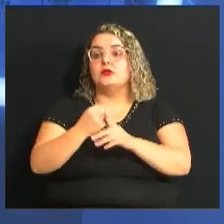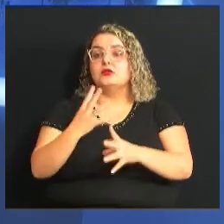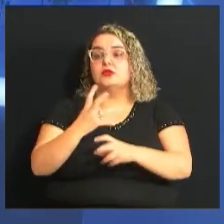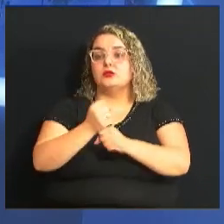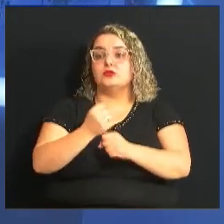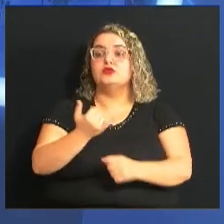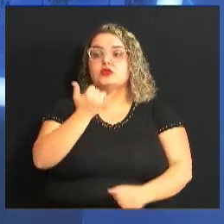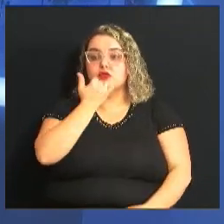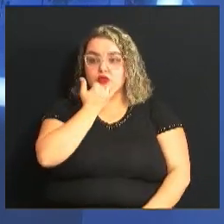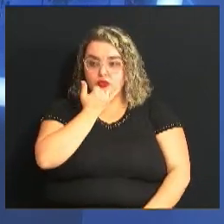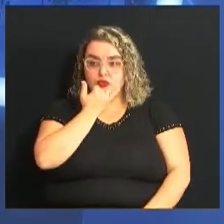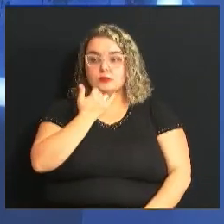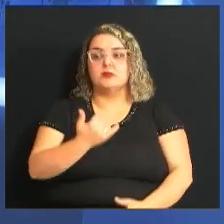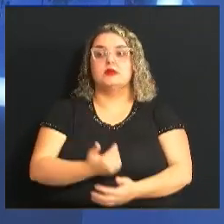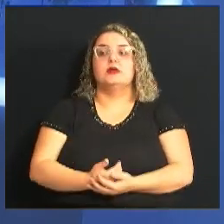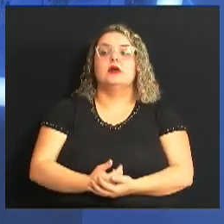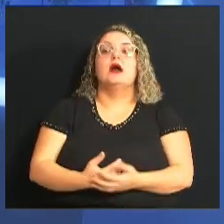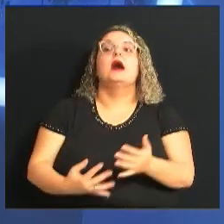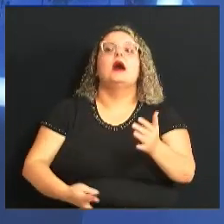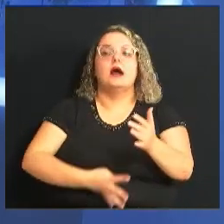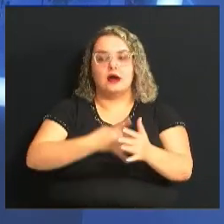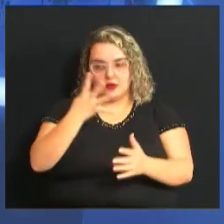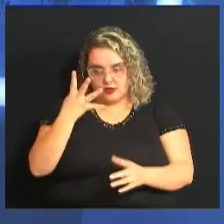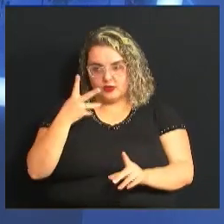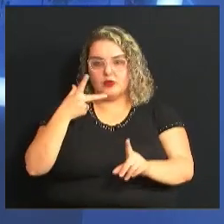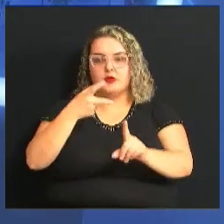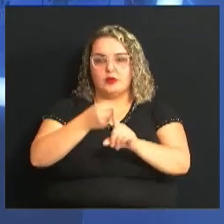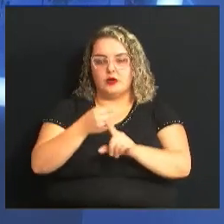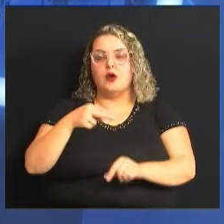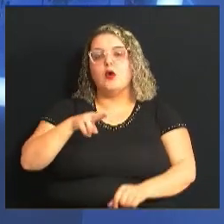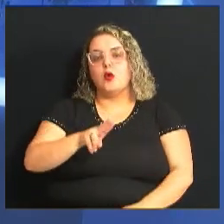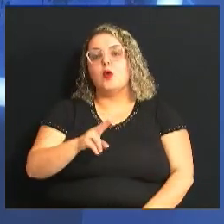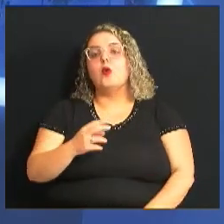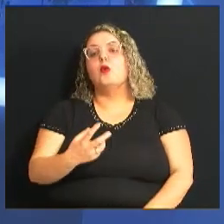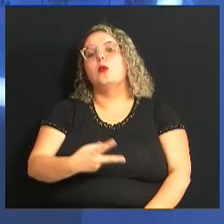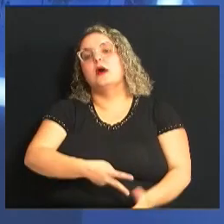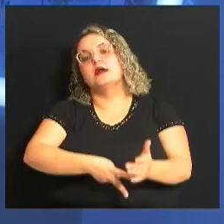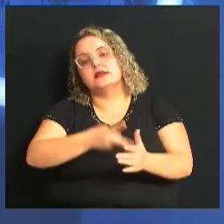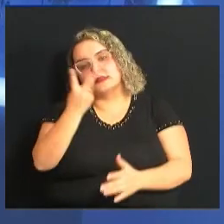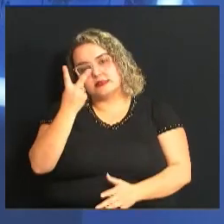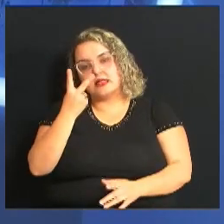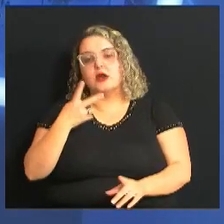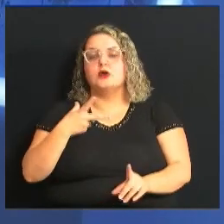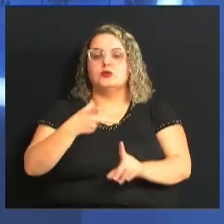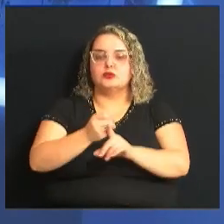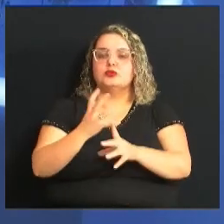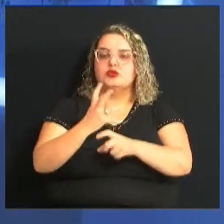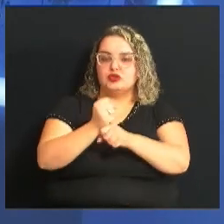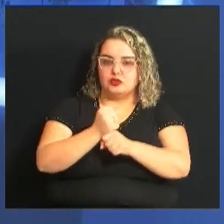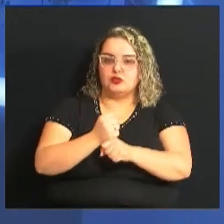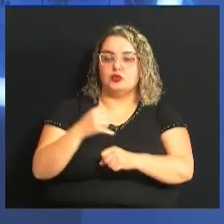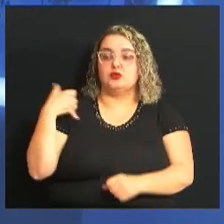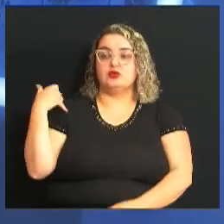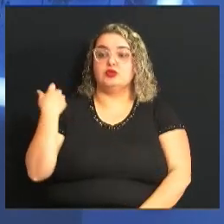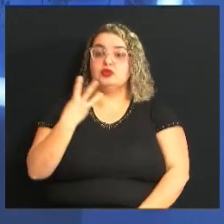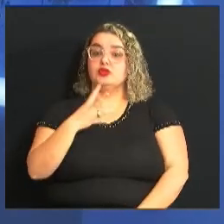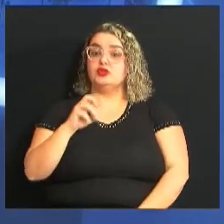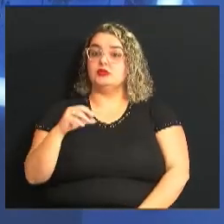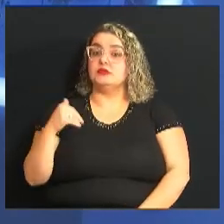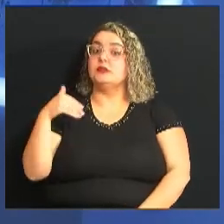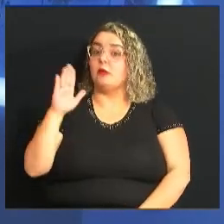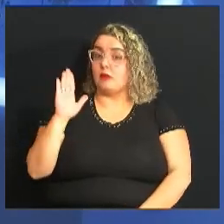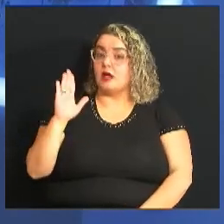Desculpe, você pode receber a quarta dose ou a segunda de reforço em pessoas a partir de 30 anos que